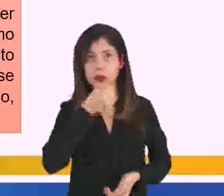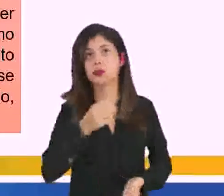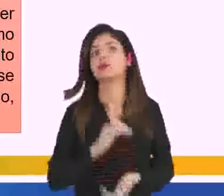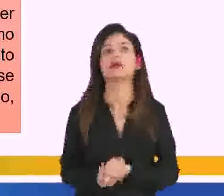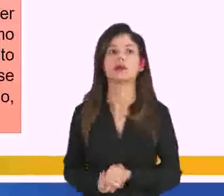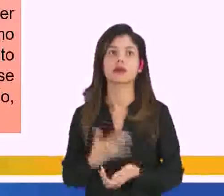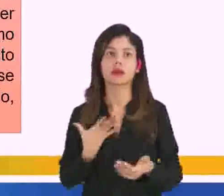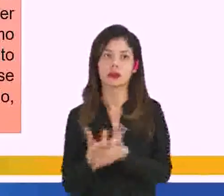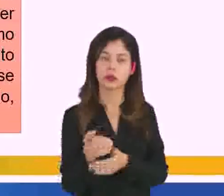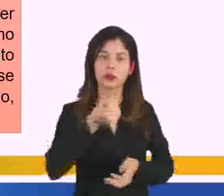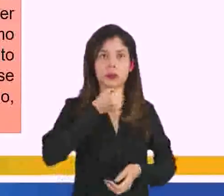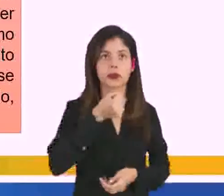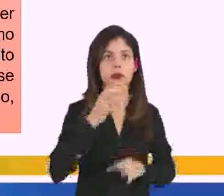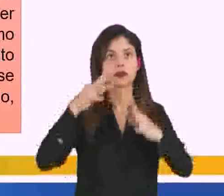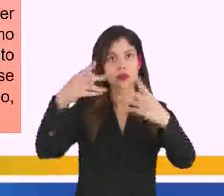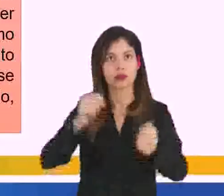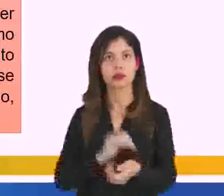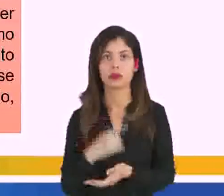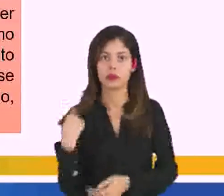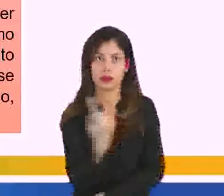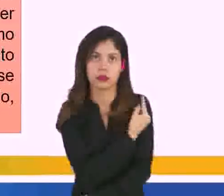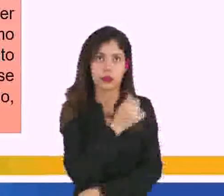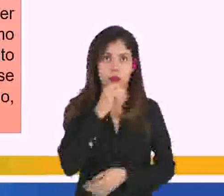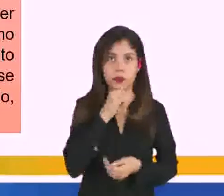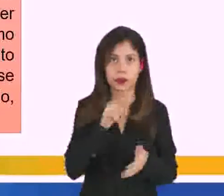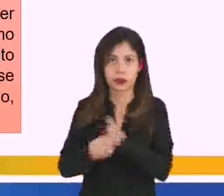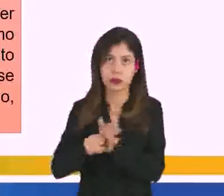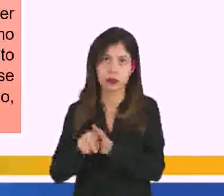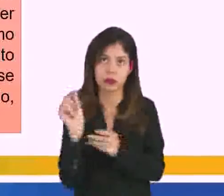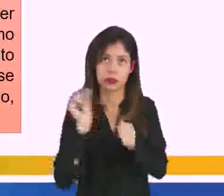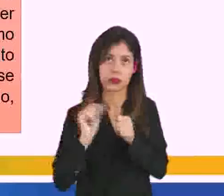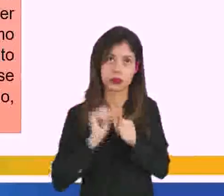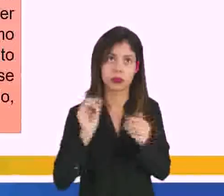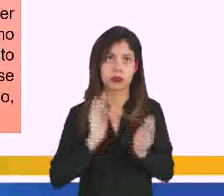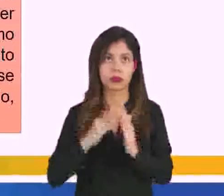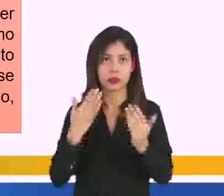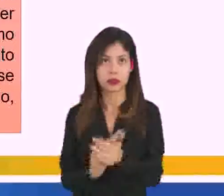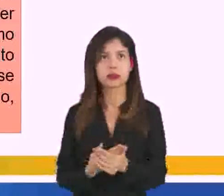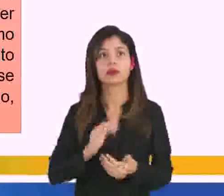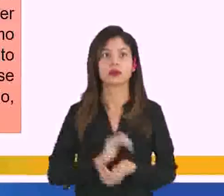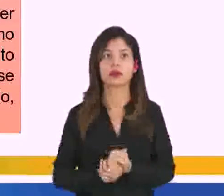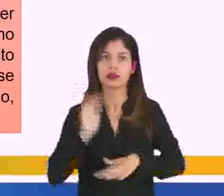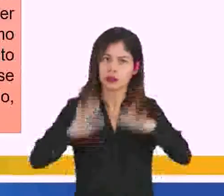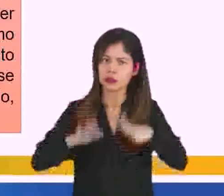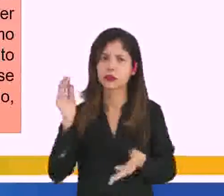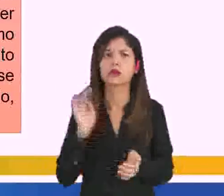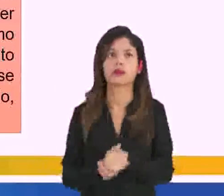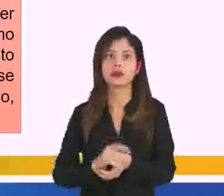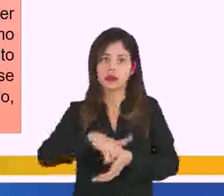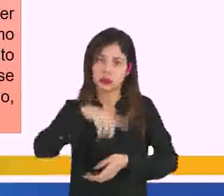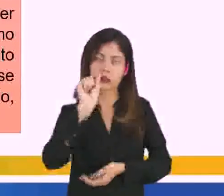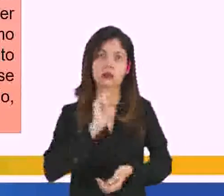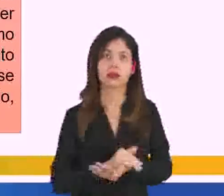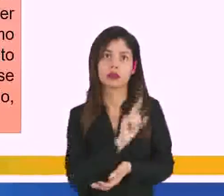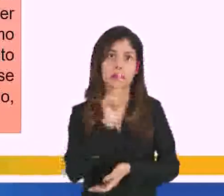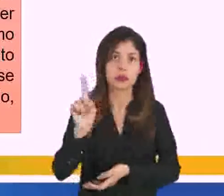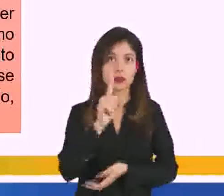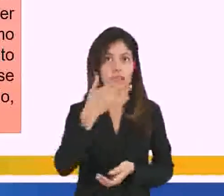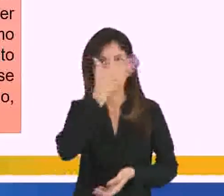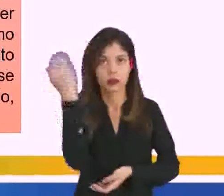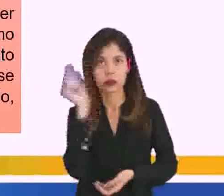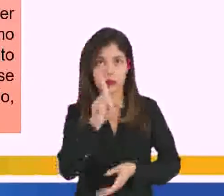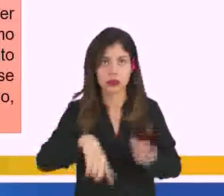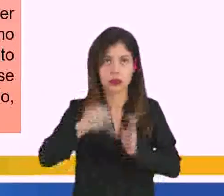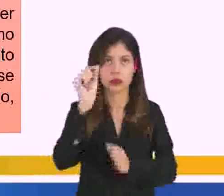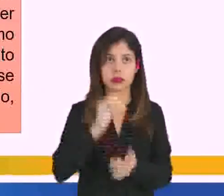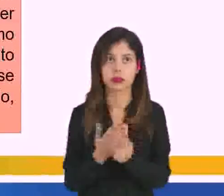entrevistador, na busca de entrevistados. Então, temos como exemplo as pesquisas feitas em domicílios, que são aleatoriamente selecionados, não deixando a